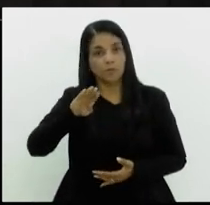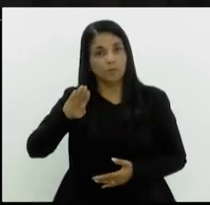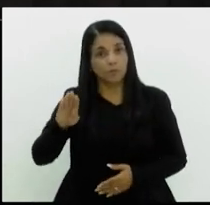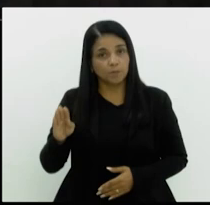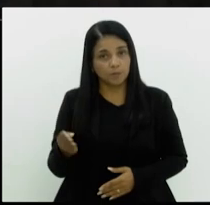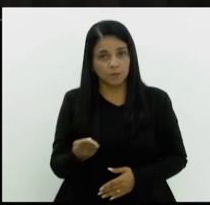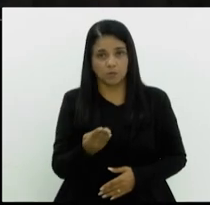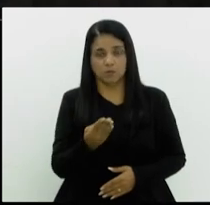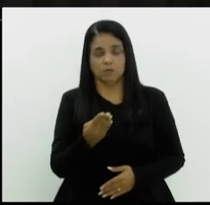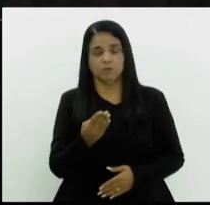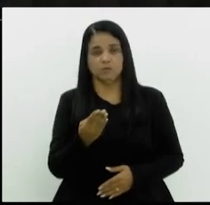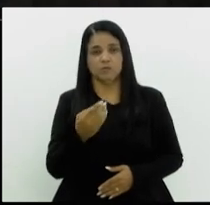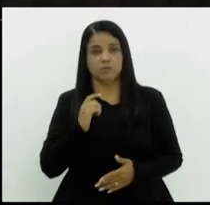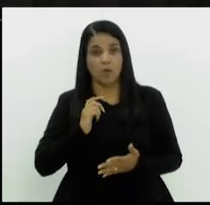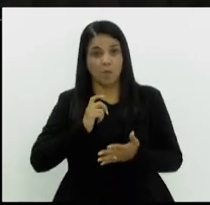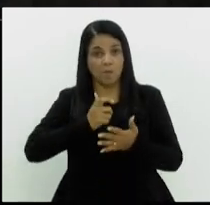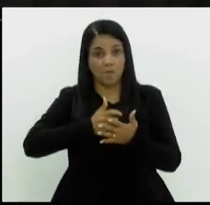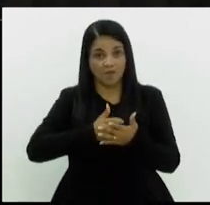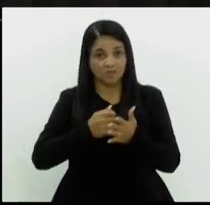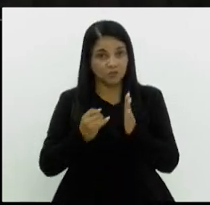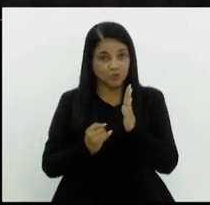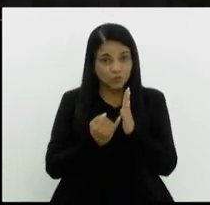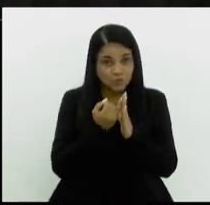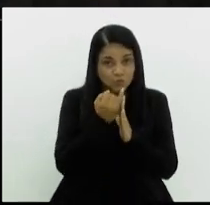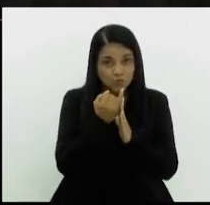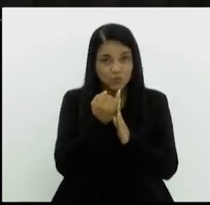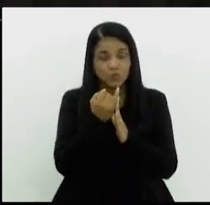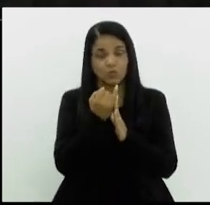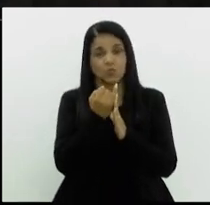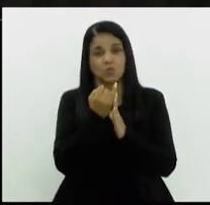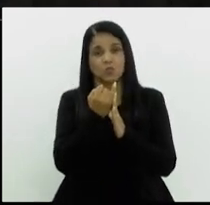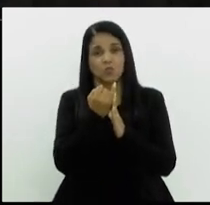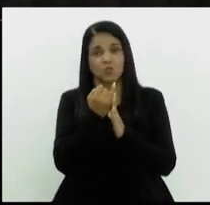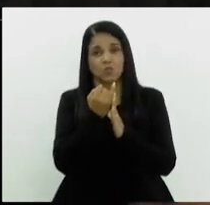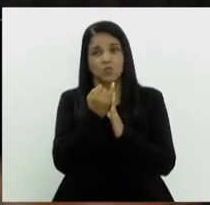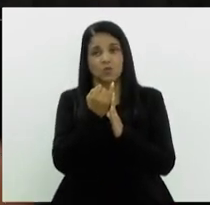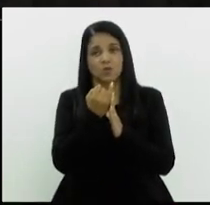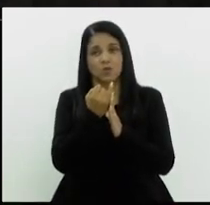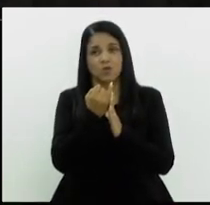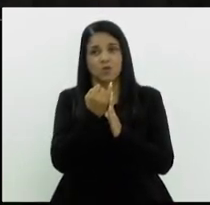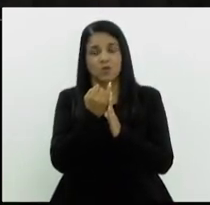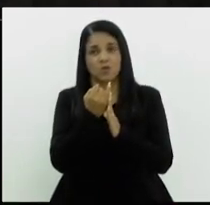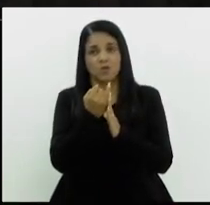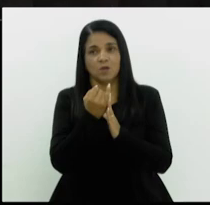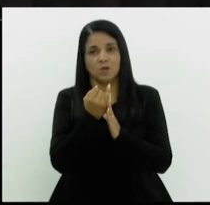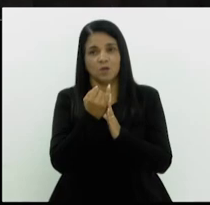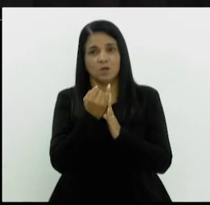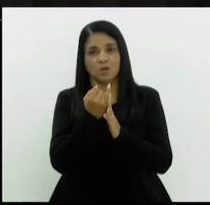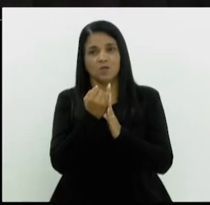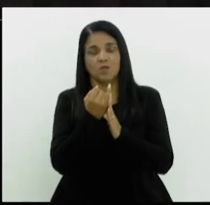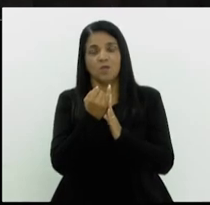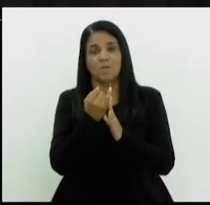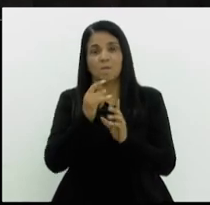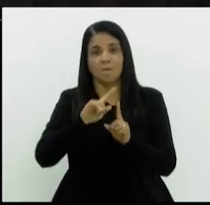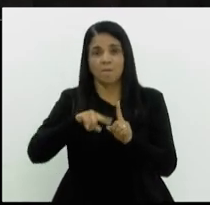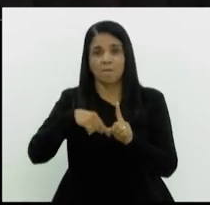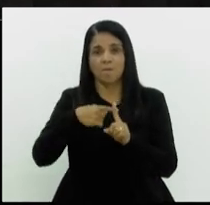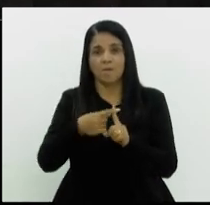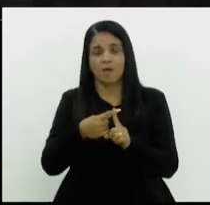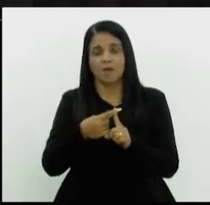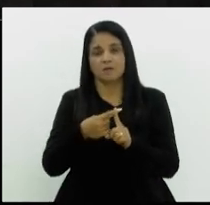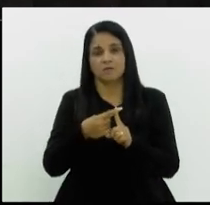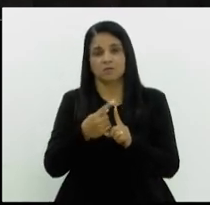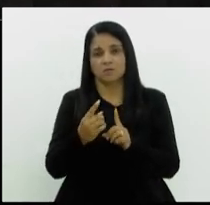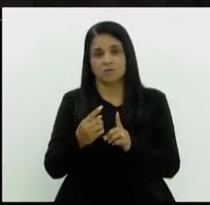estamos pagando de juros uma vez e meia o valor da